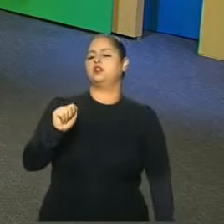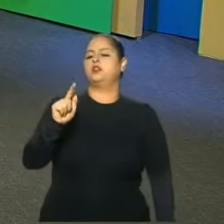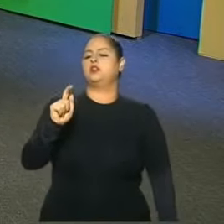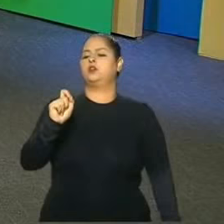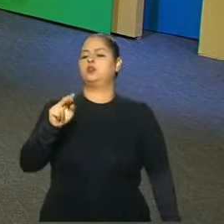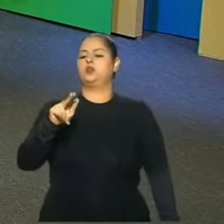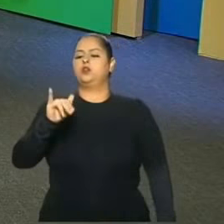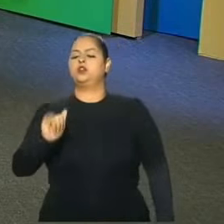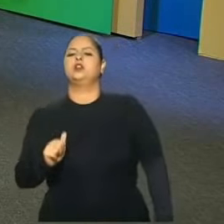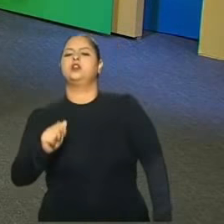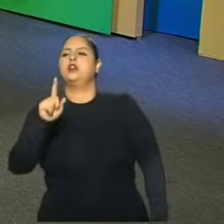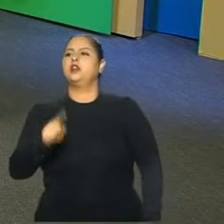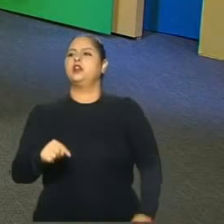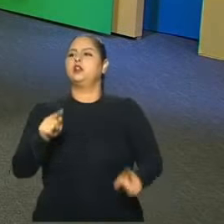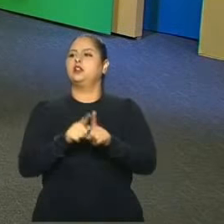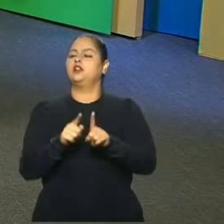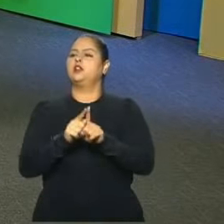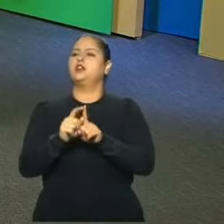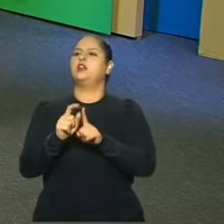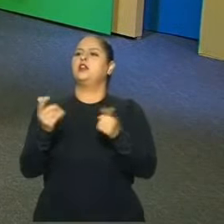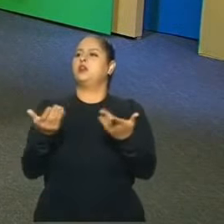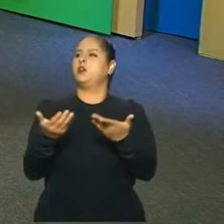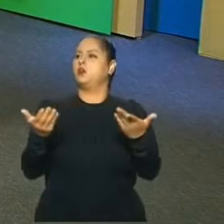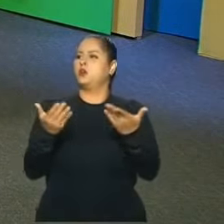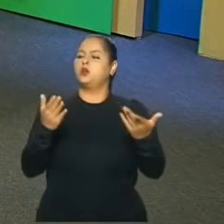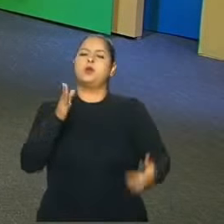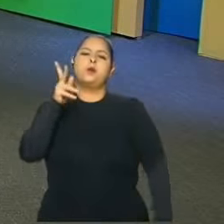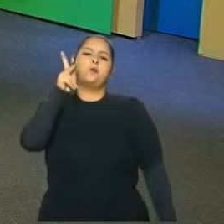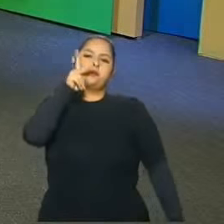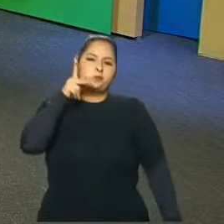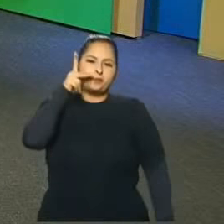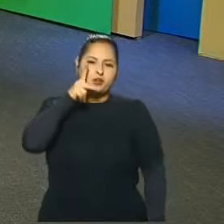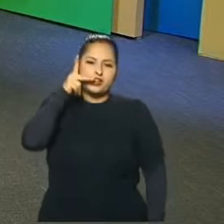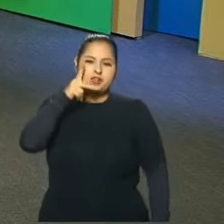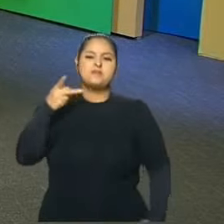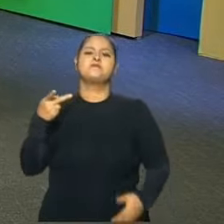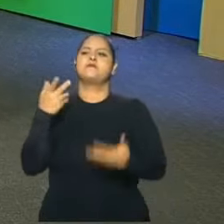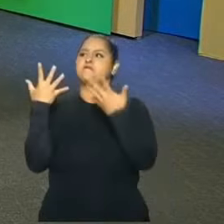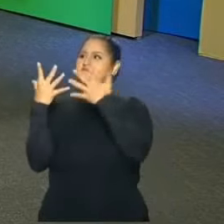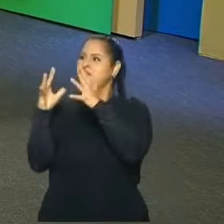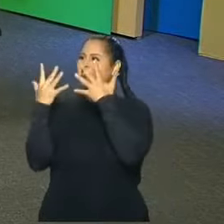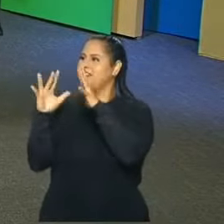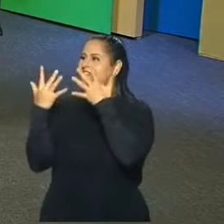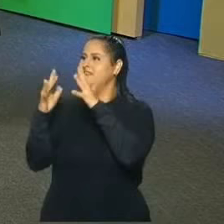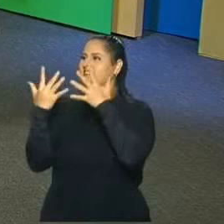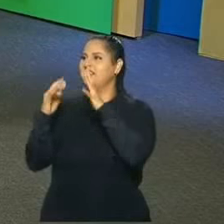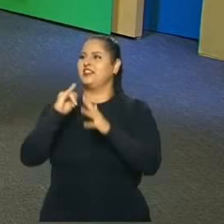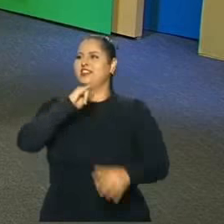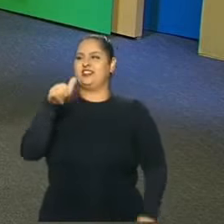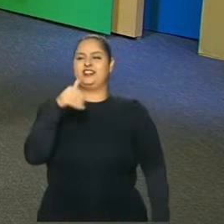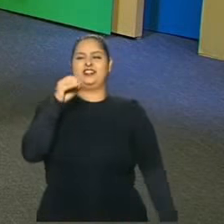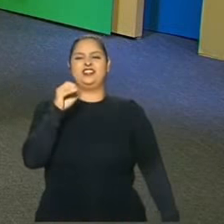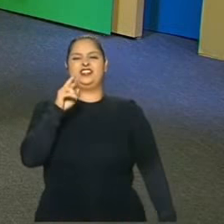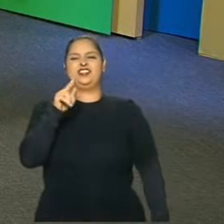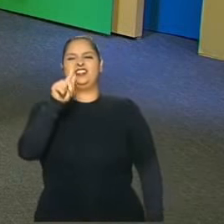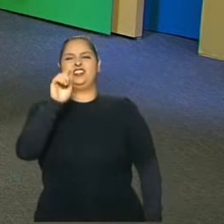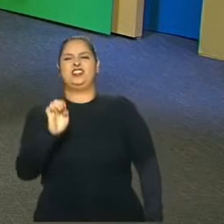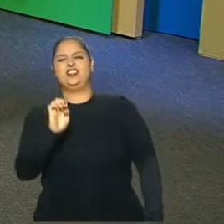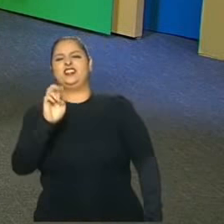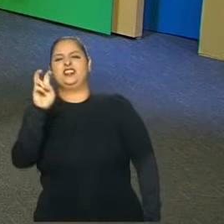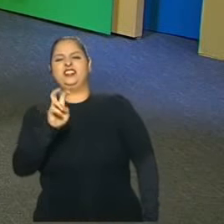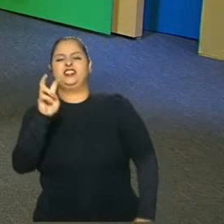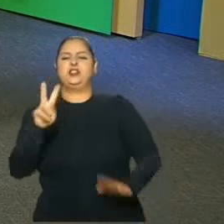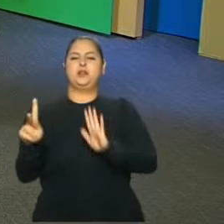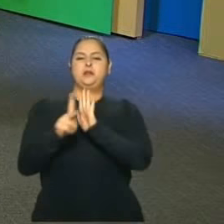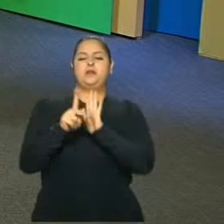na interpretação do Quinteto da Paraíba. Parabéns, Jorge Ribas. Parabéns, Quinteto da